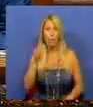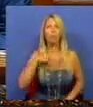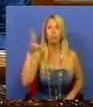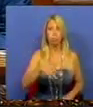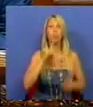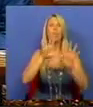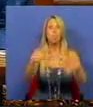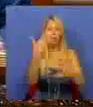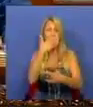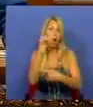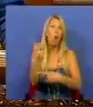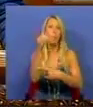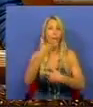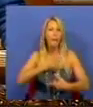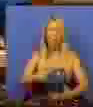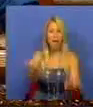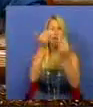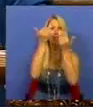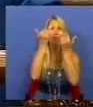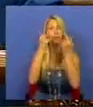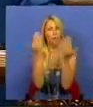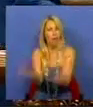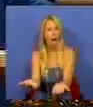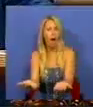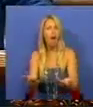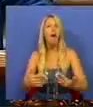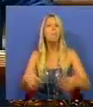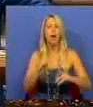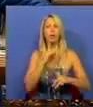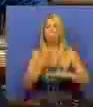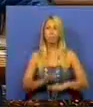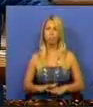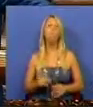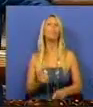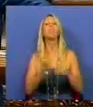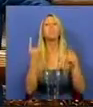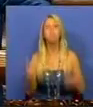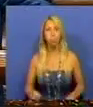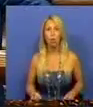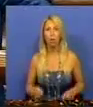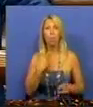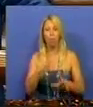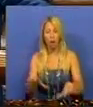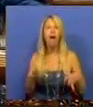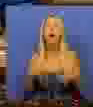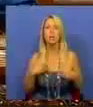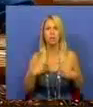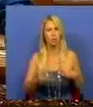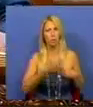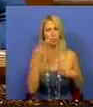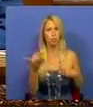essa informação, mas passivo, sobretudo, porque tolerou, para além dos limites do absurdo, que as